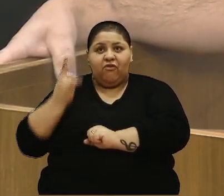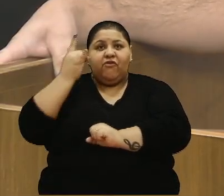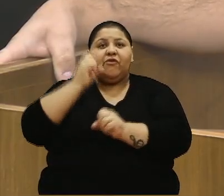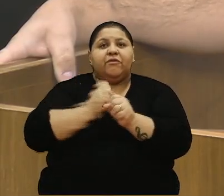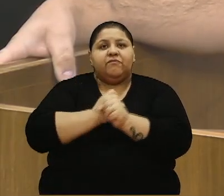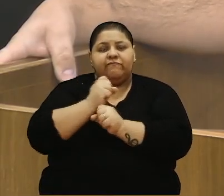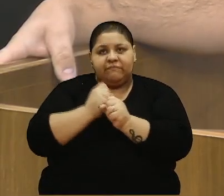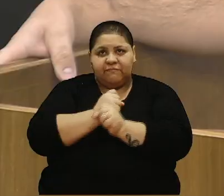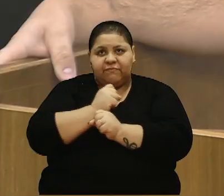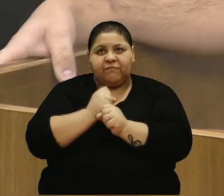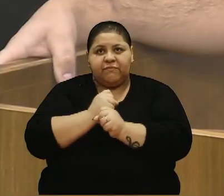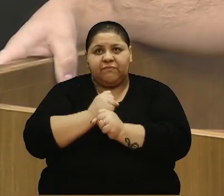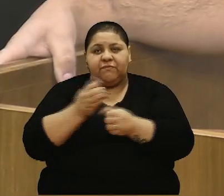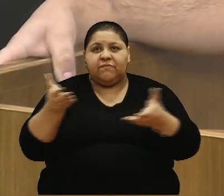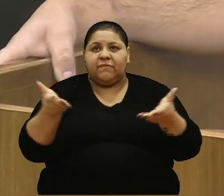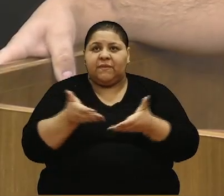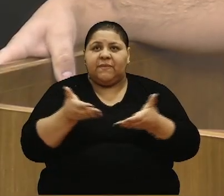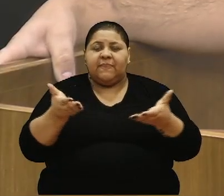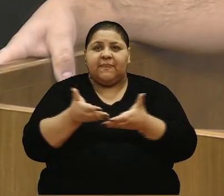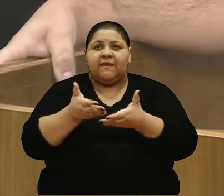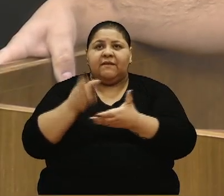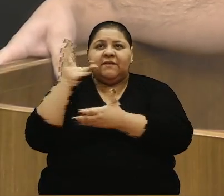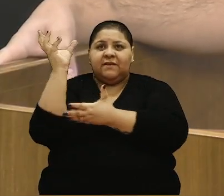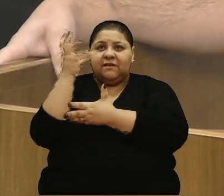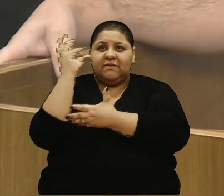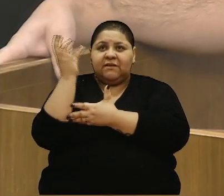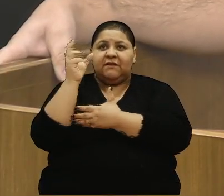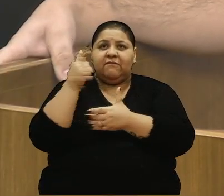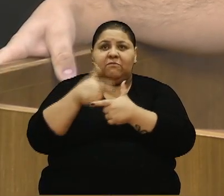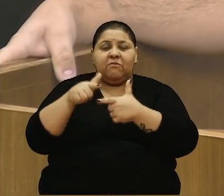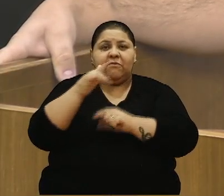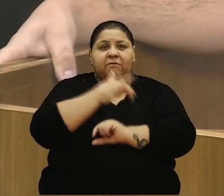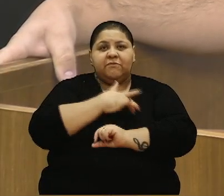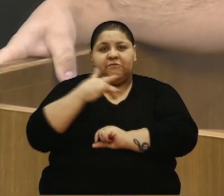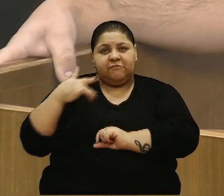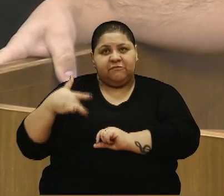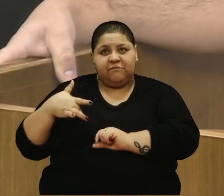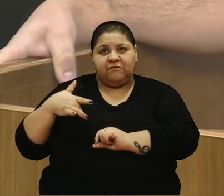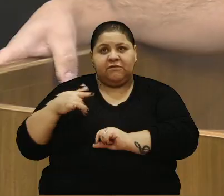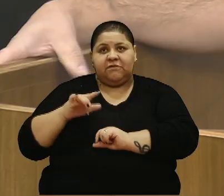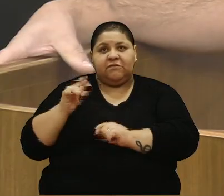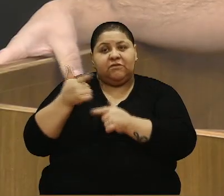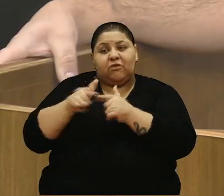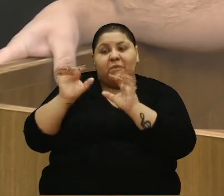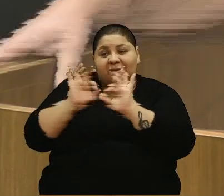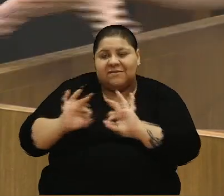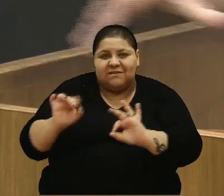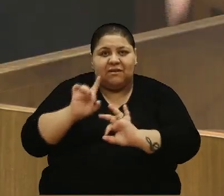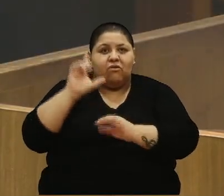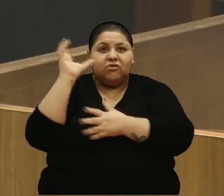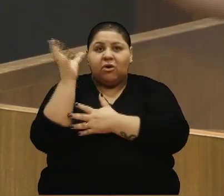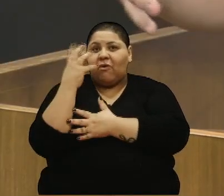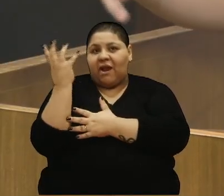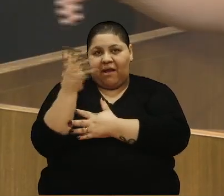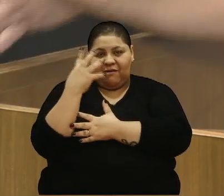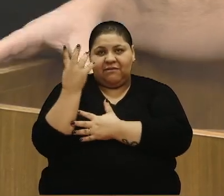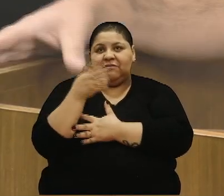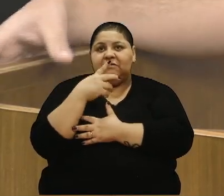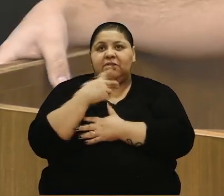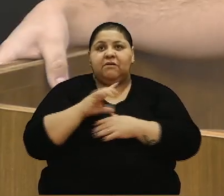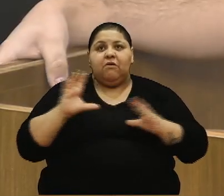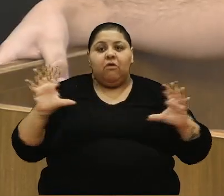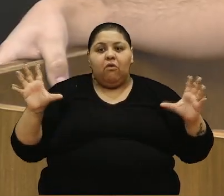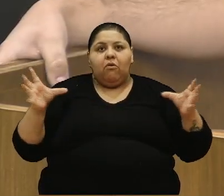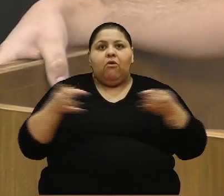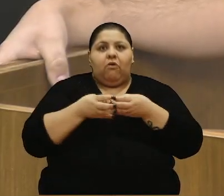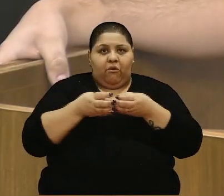anos, e eu estou com graves problemas de saúde. Né? Não são problemas simples, são problemas graves e que se acumularam,